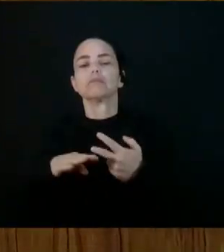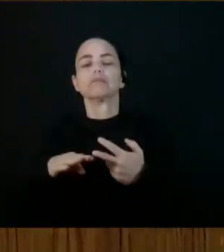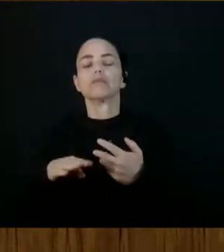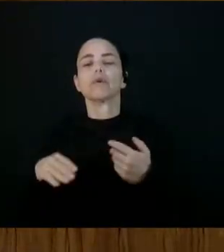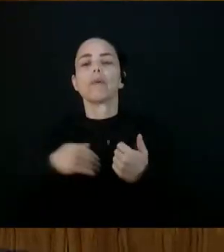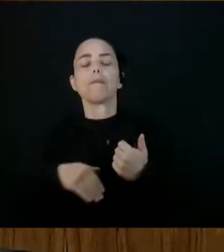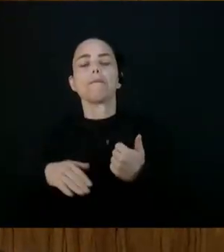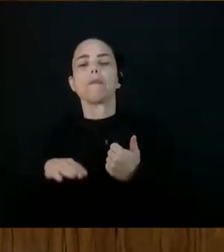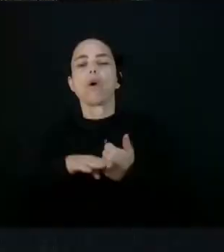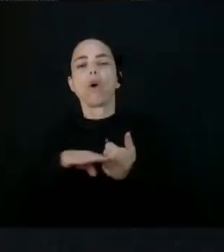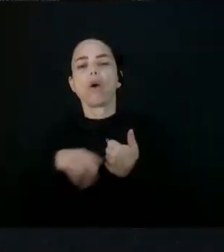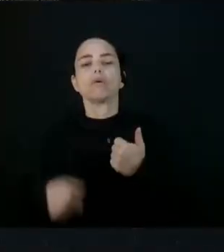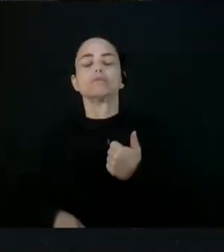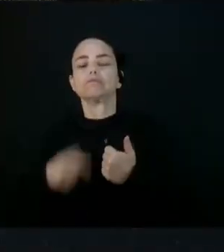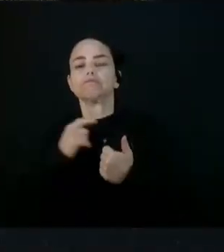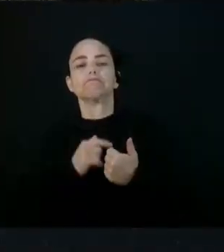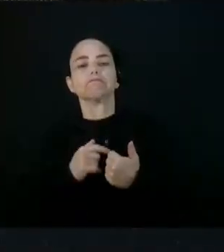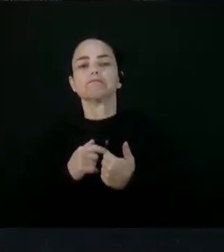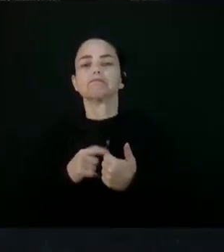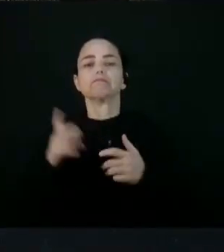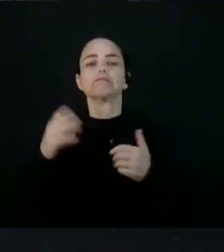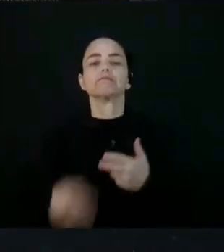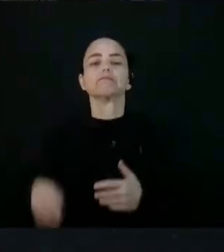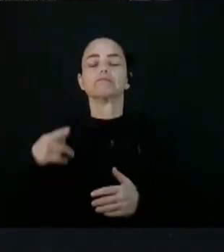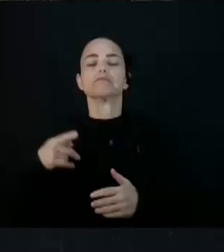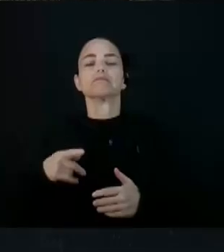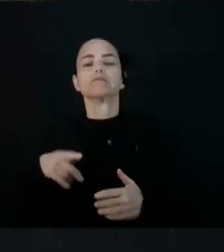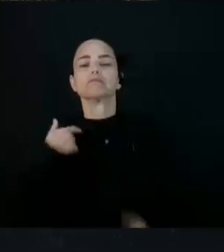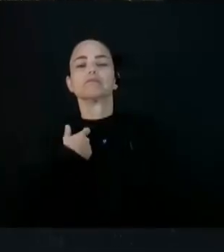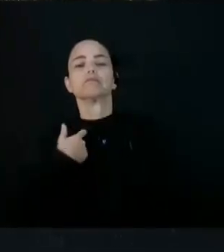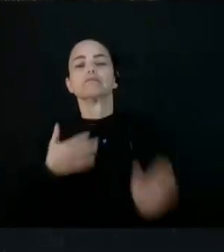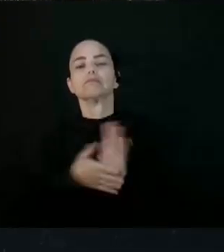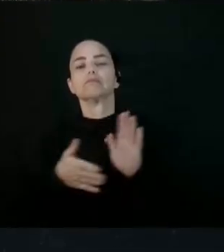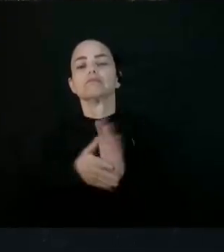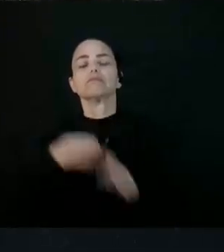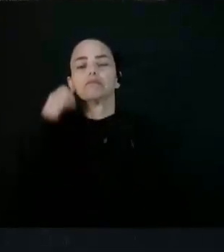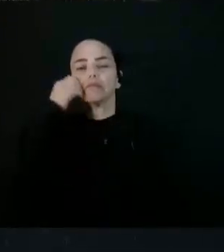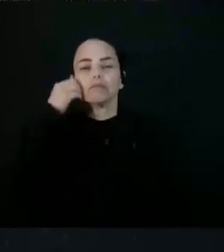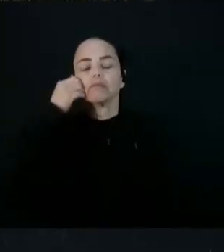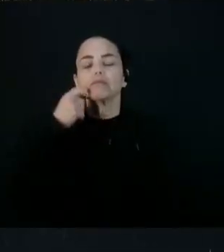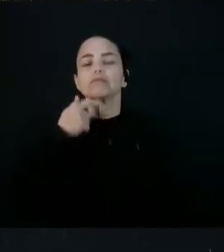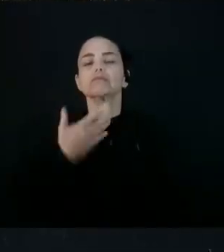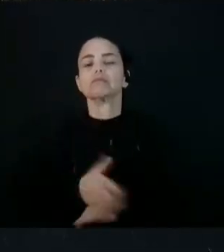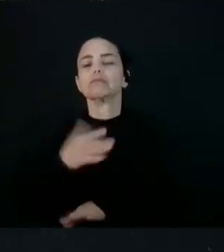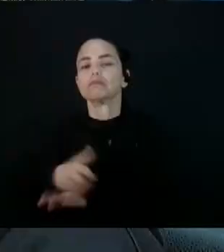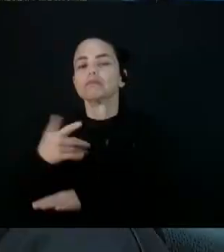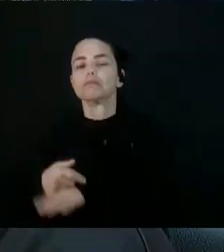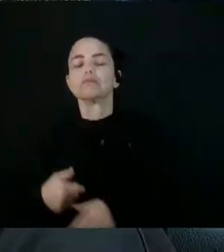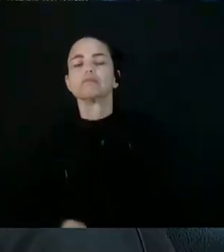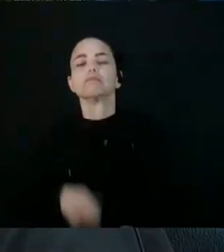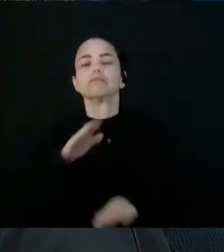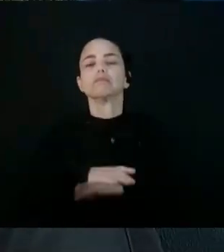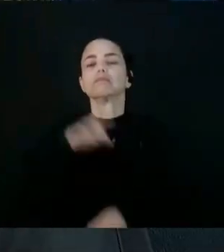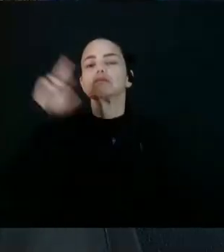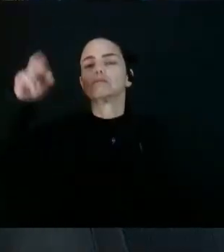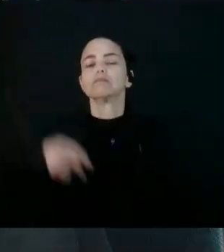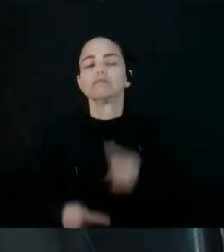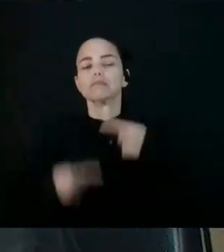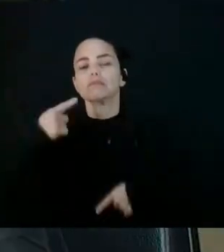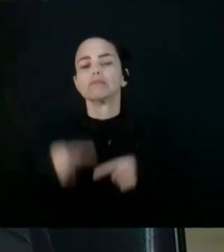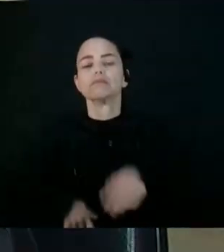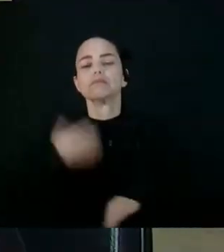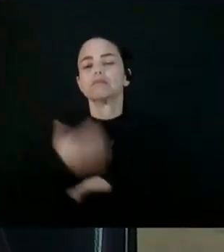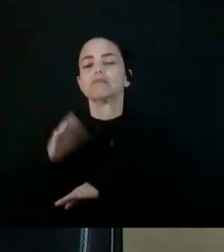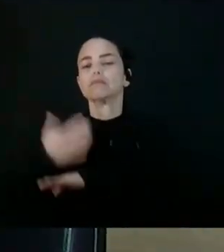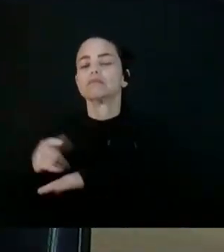funcionamento do Poder Legislativo. A proposta é oferecer uma experiência prática sobre representação política, participação